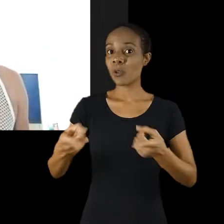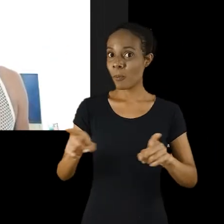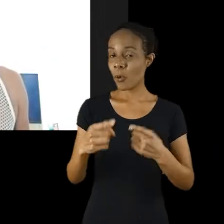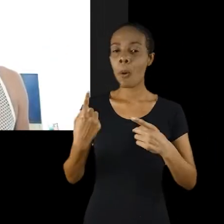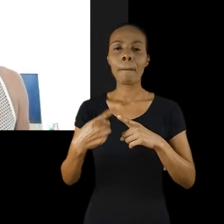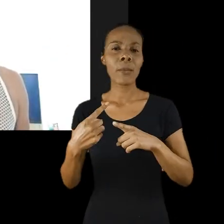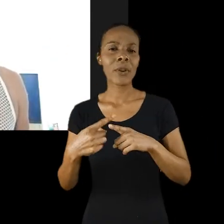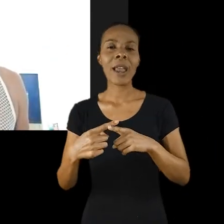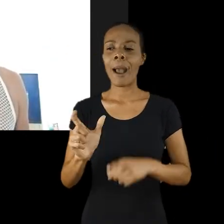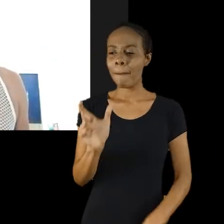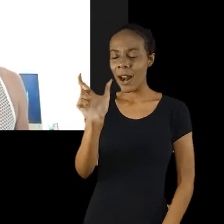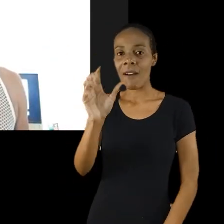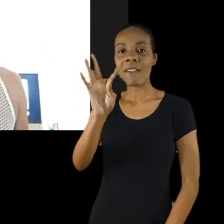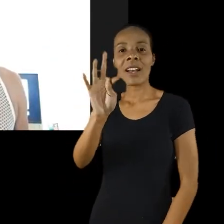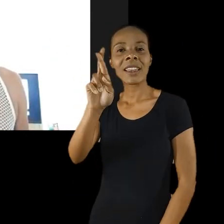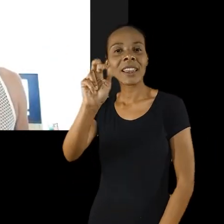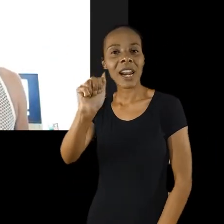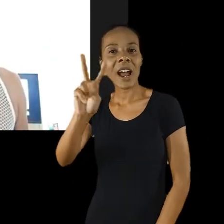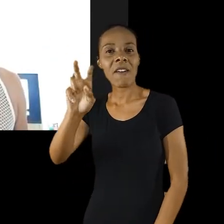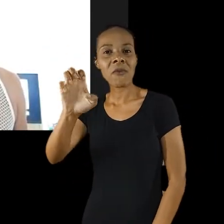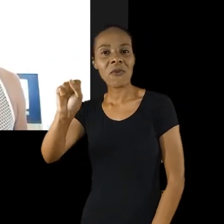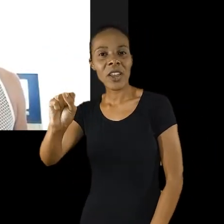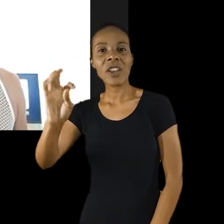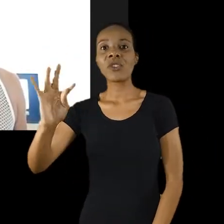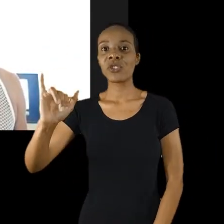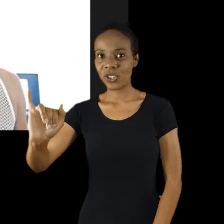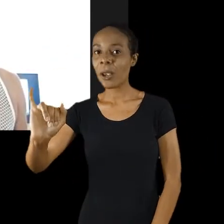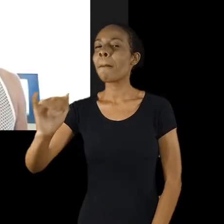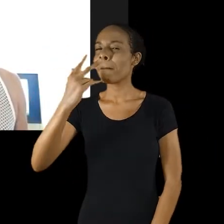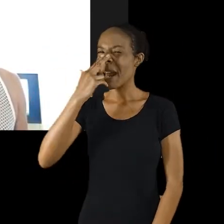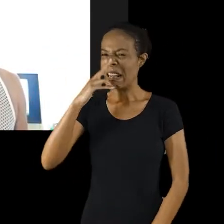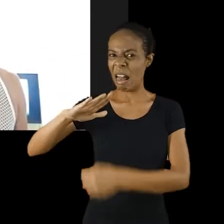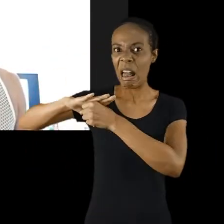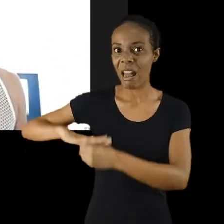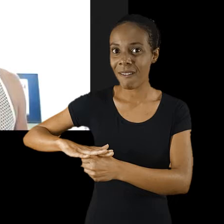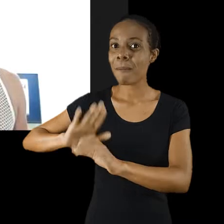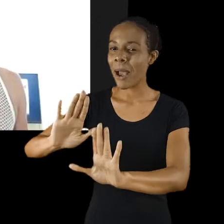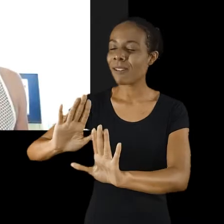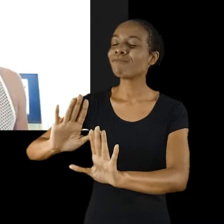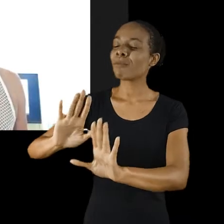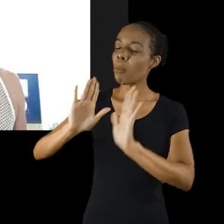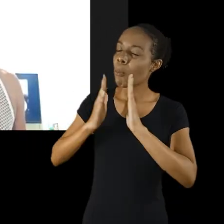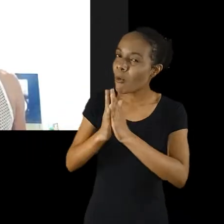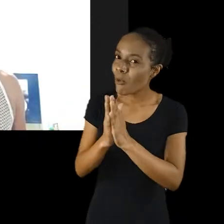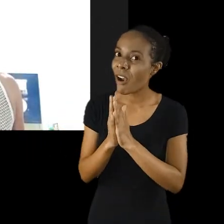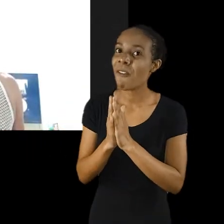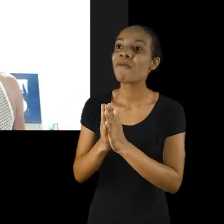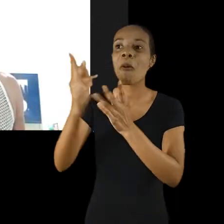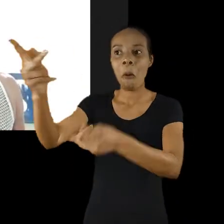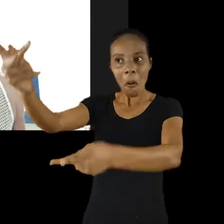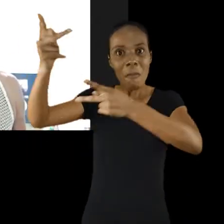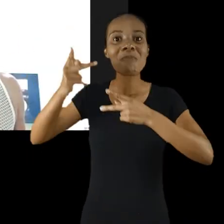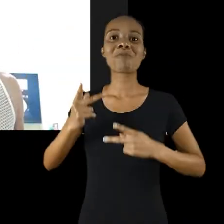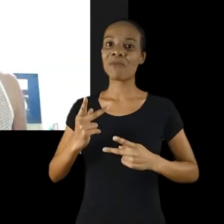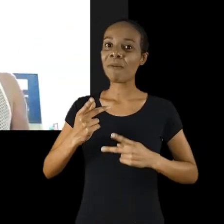travesti era marginalizada. Então, que me marginalizem, mas com um troféu na mão, por favor. Saca, Lival.